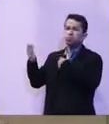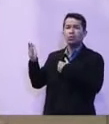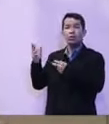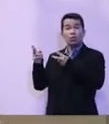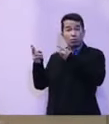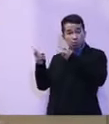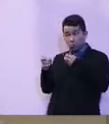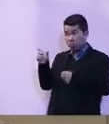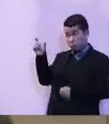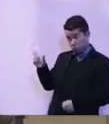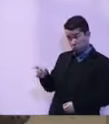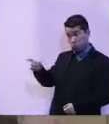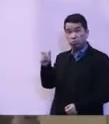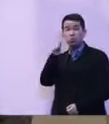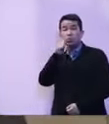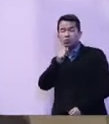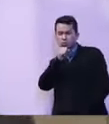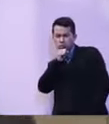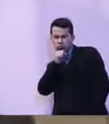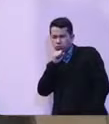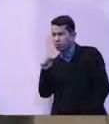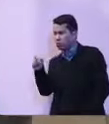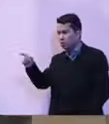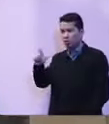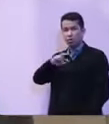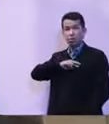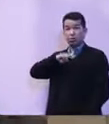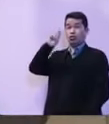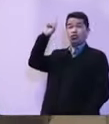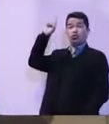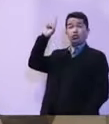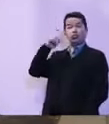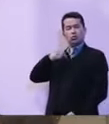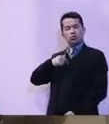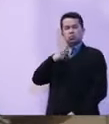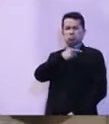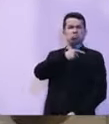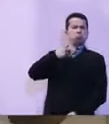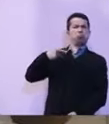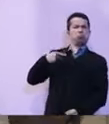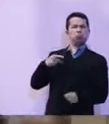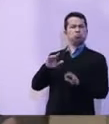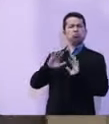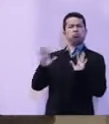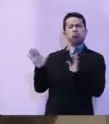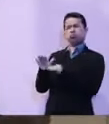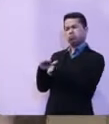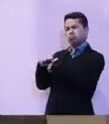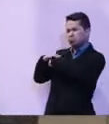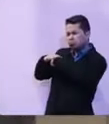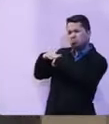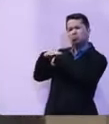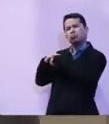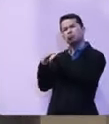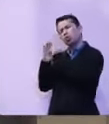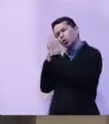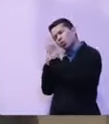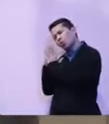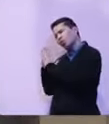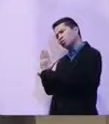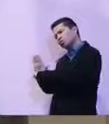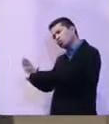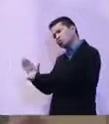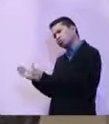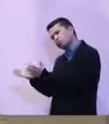senhora muito religiosa, ela estava bem doente. E eu fui lá como pastor fazer uma visita de consolação, de oração por